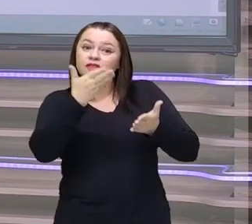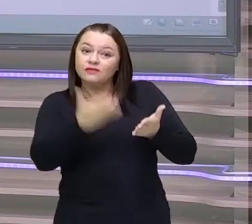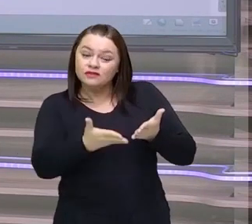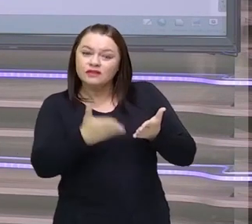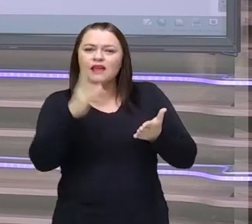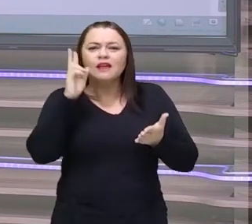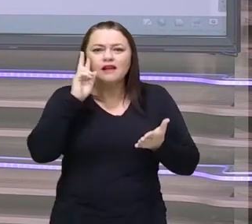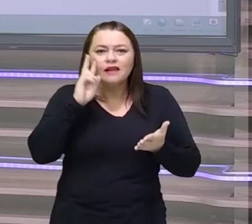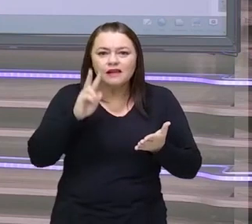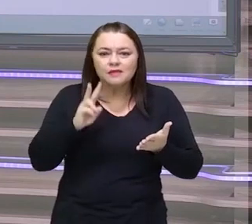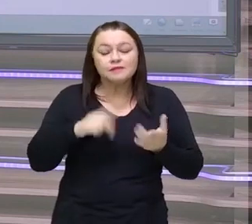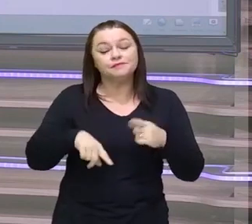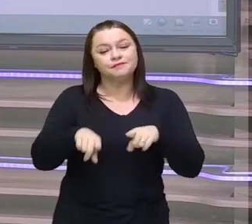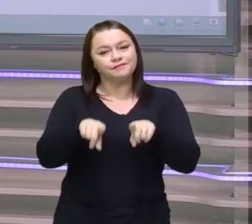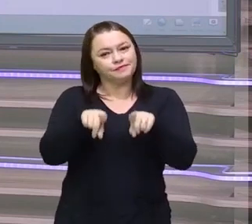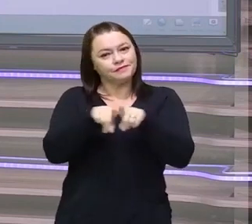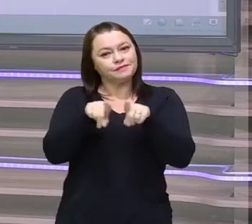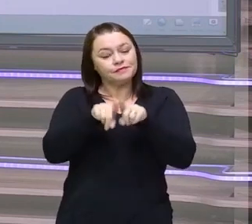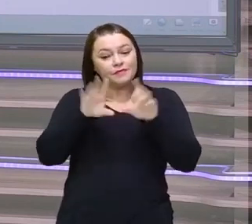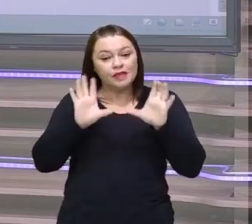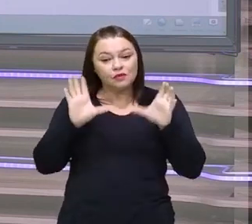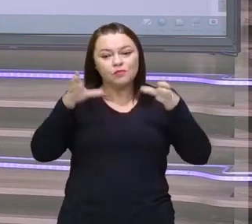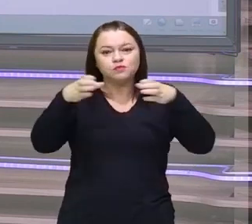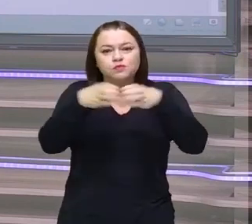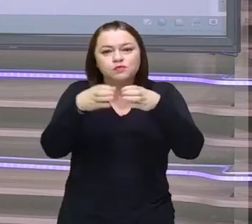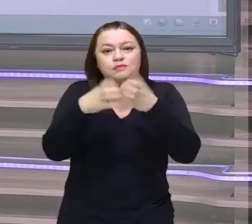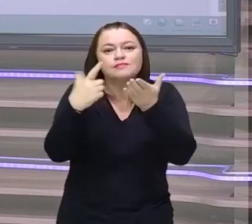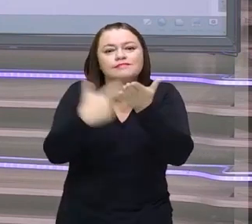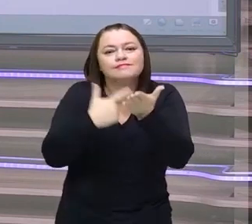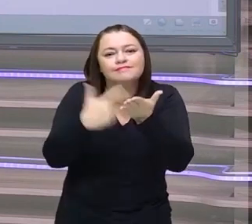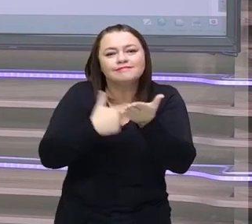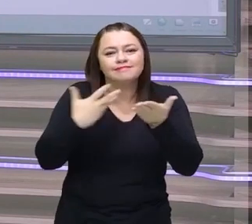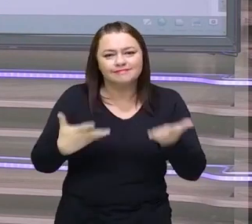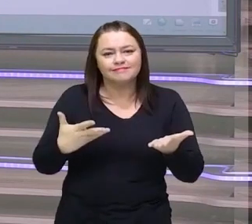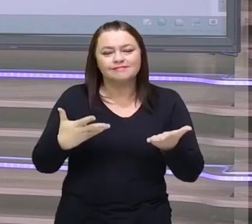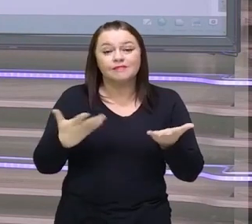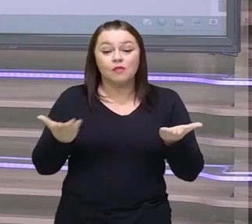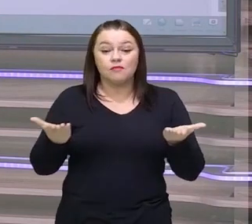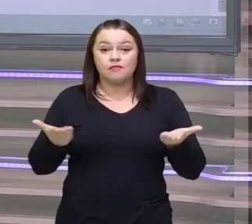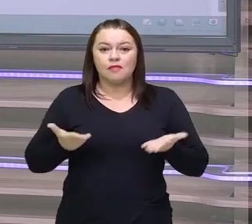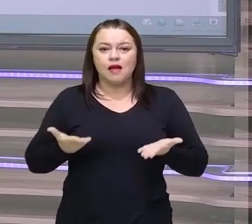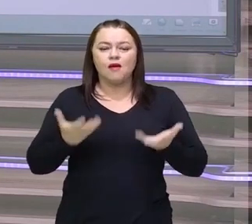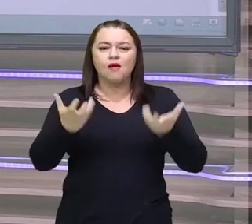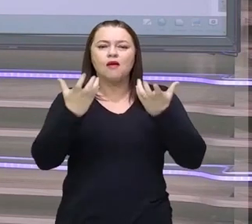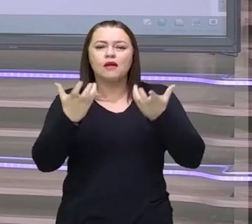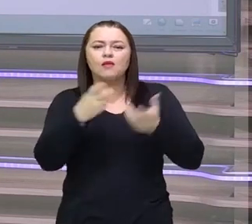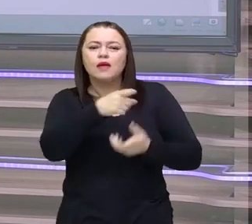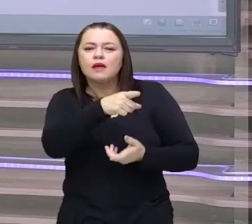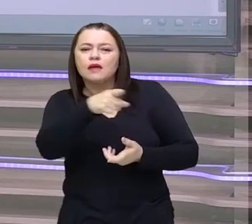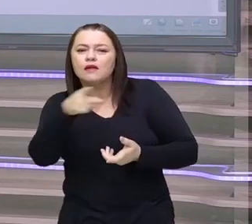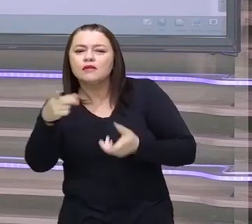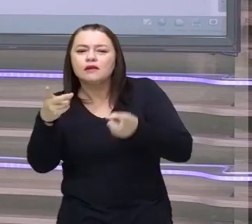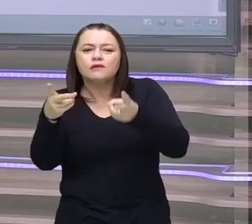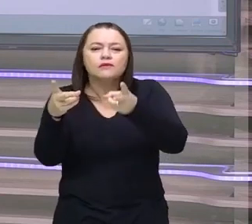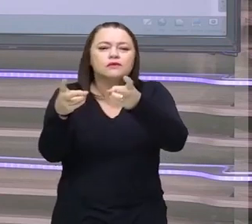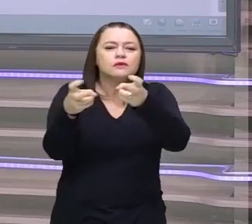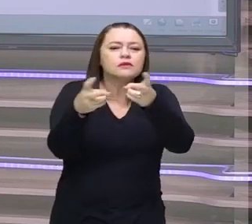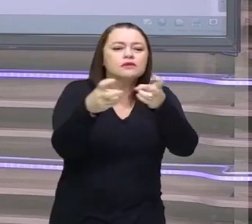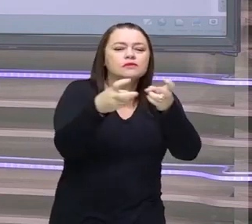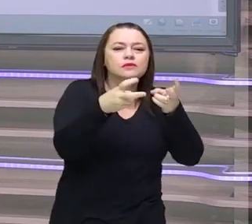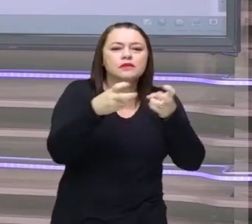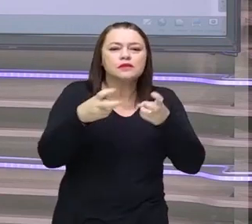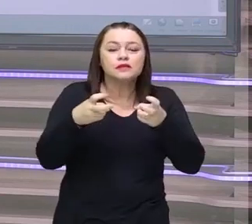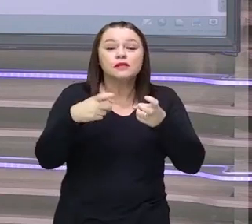certo? Bem como a sua coleção. Então, eu quero que vocês percebam logo de início que aí nós temos